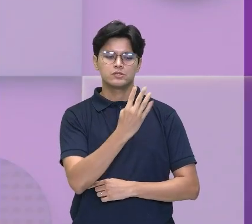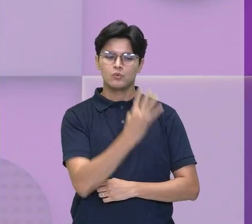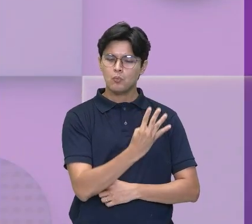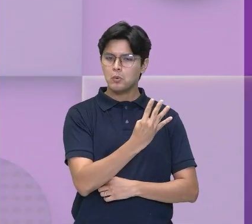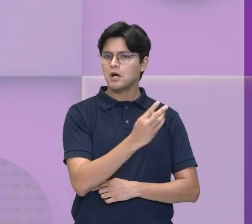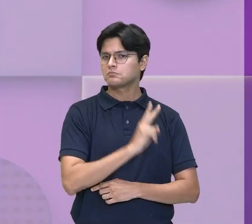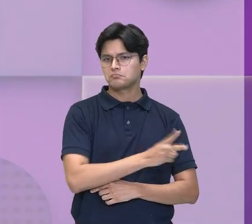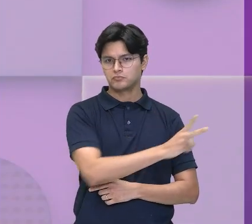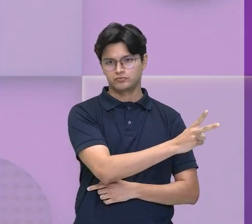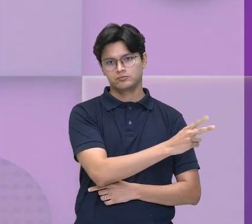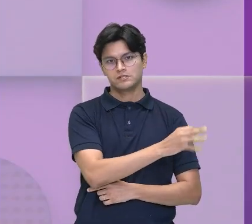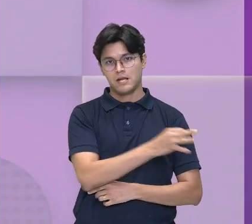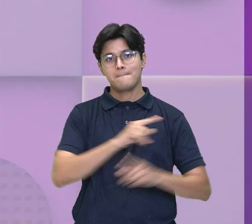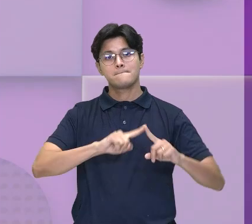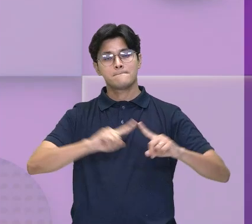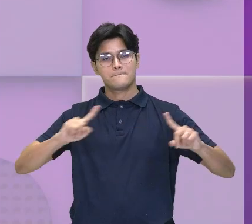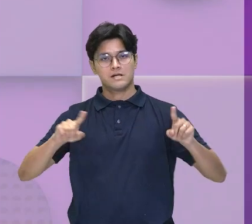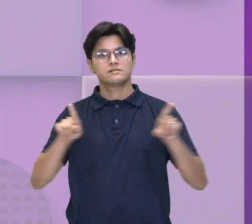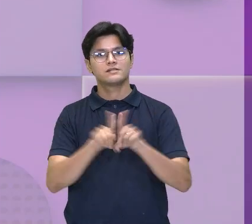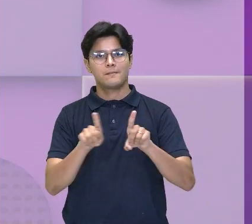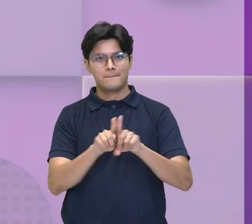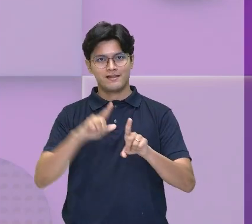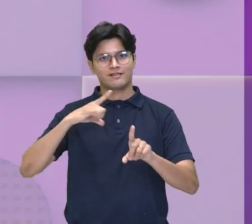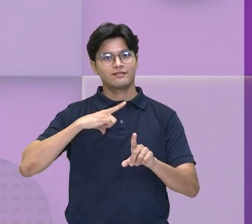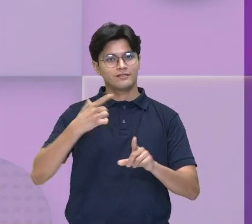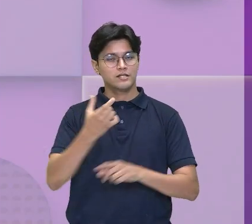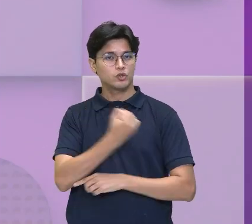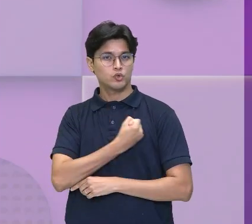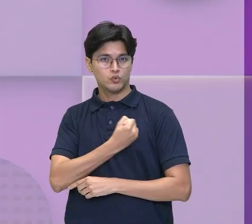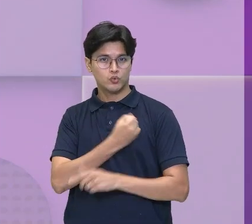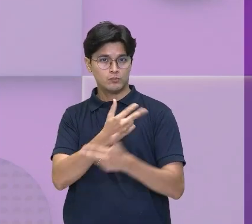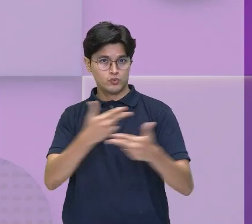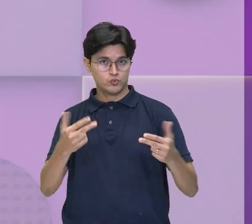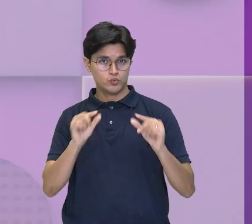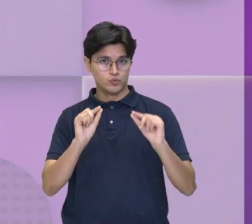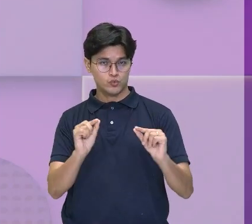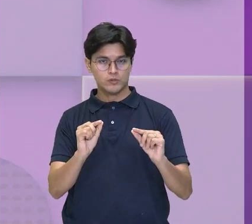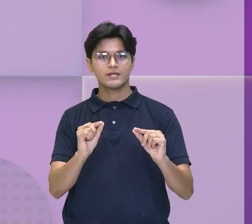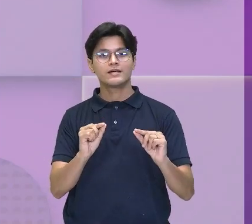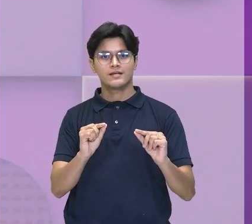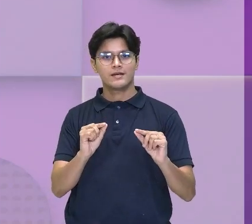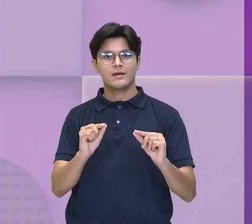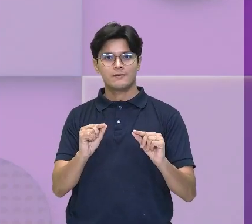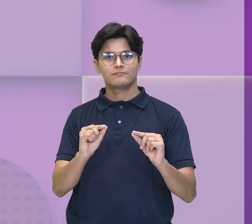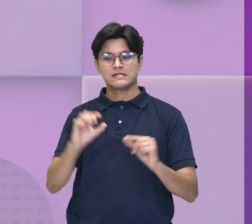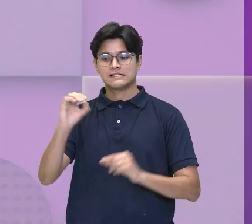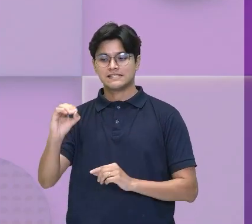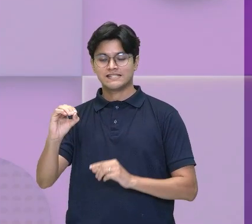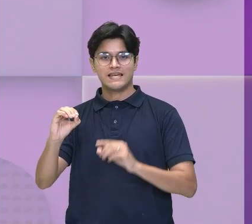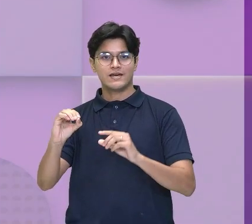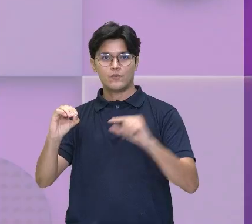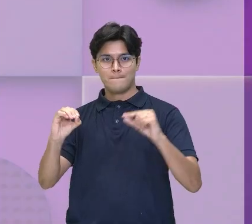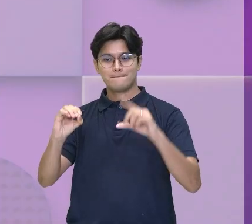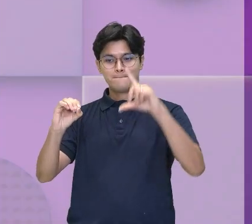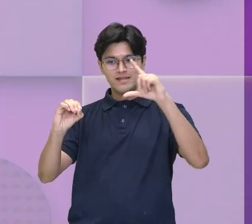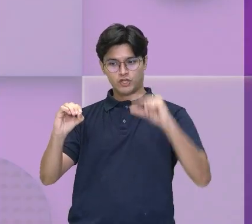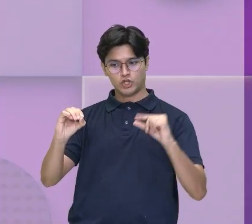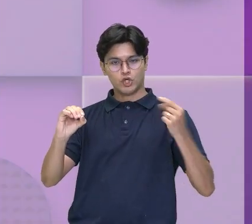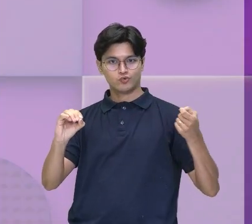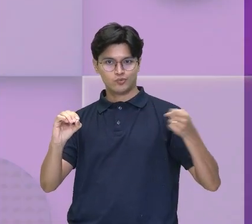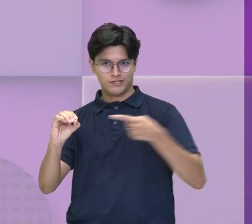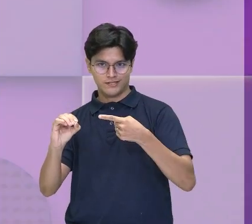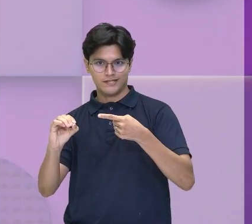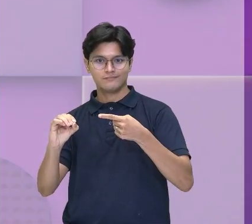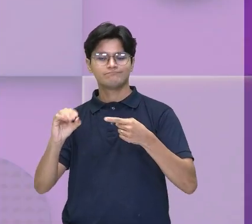por diante. Mas também existem números que são menores do que 0. Como assim, professora? Eles